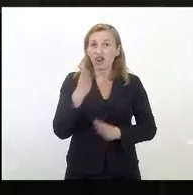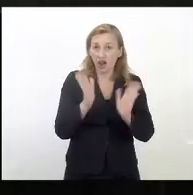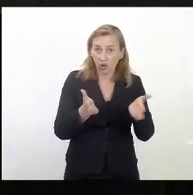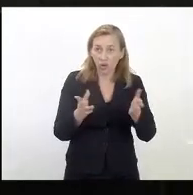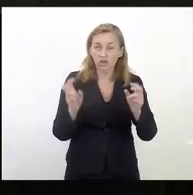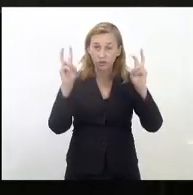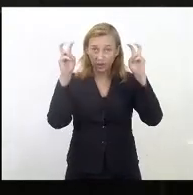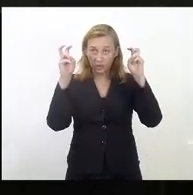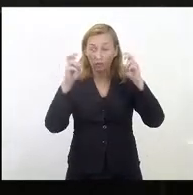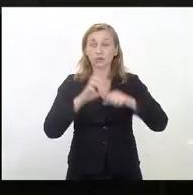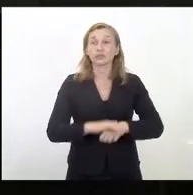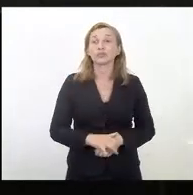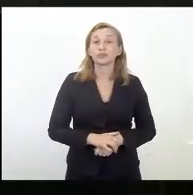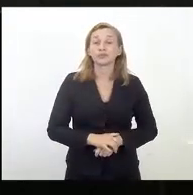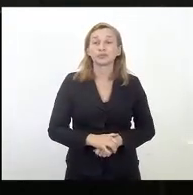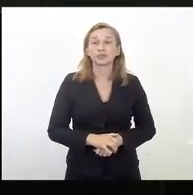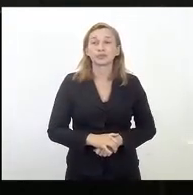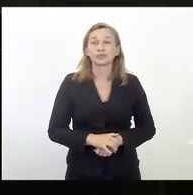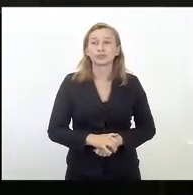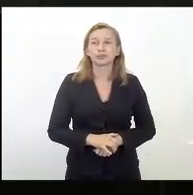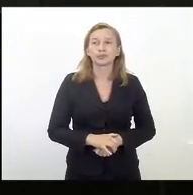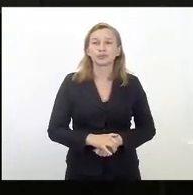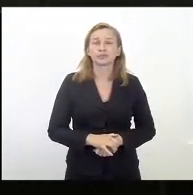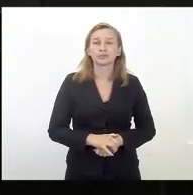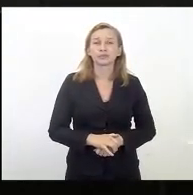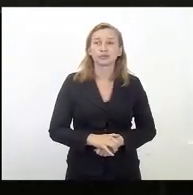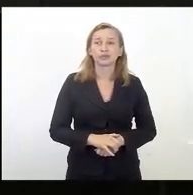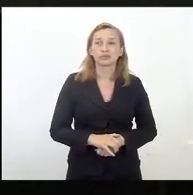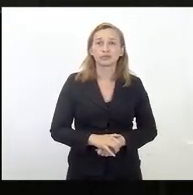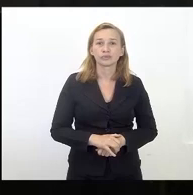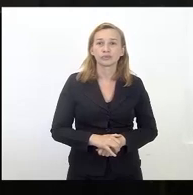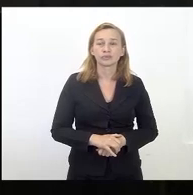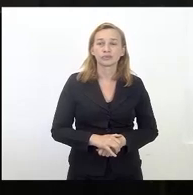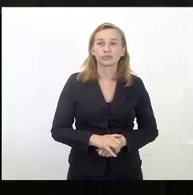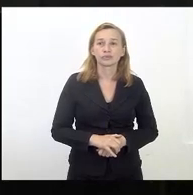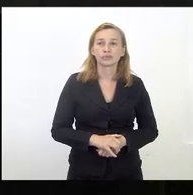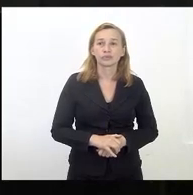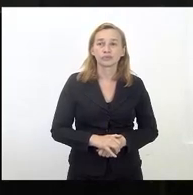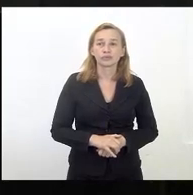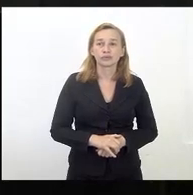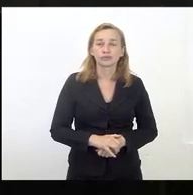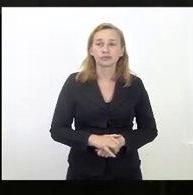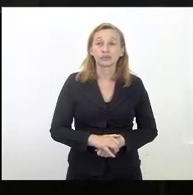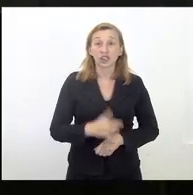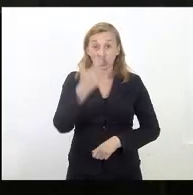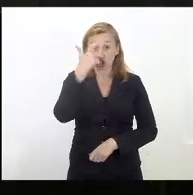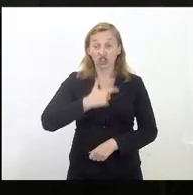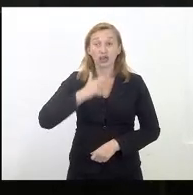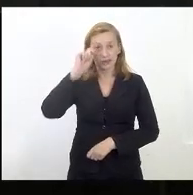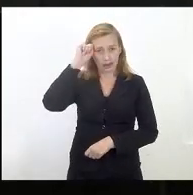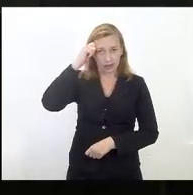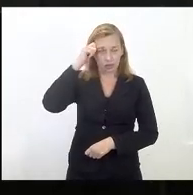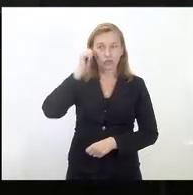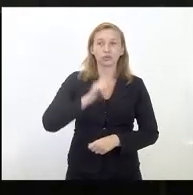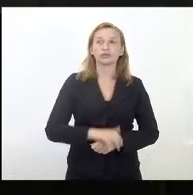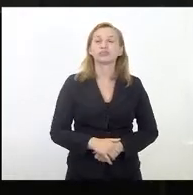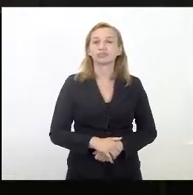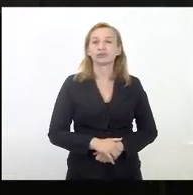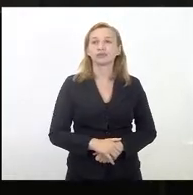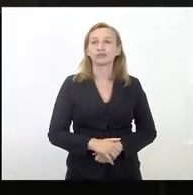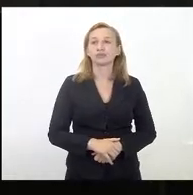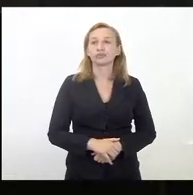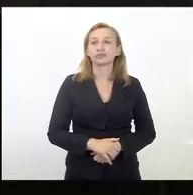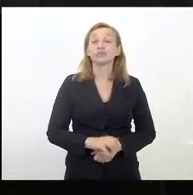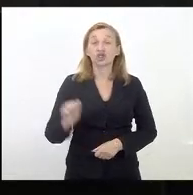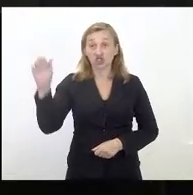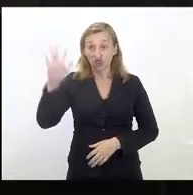ponto aqui agora mas a condição de ser negro de ser negra está